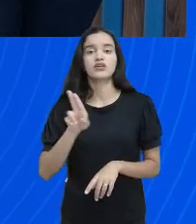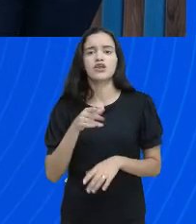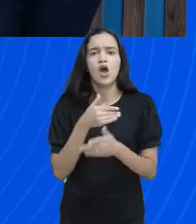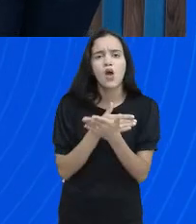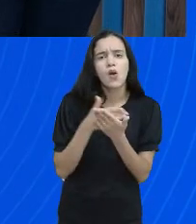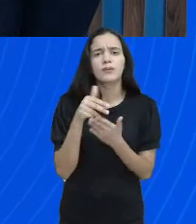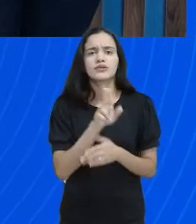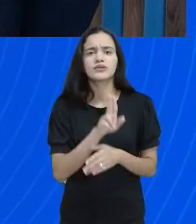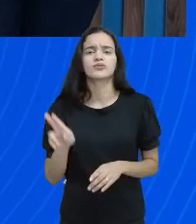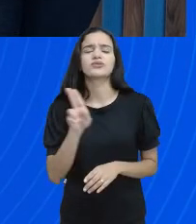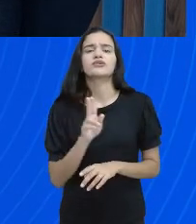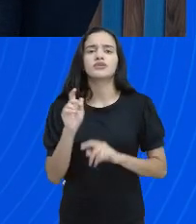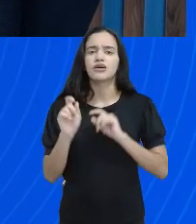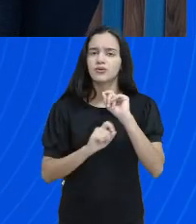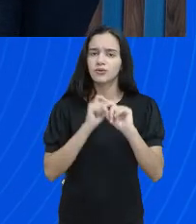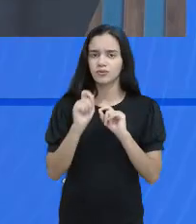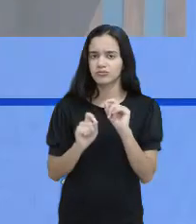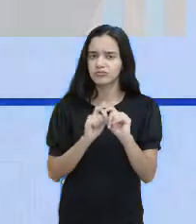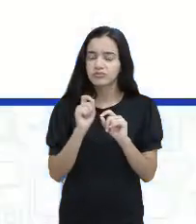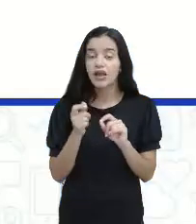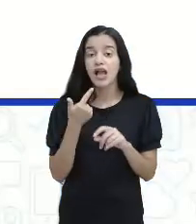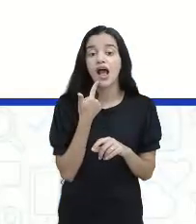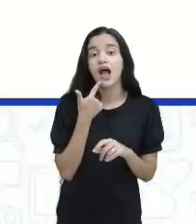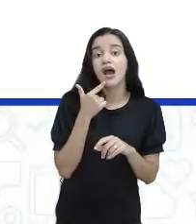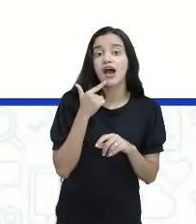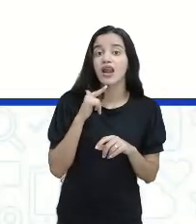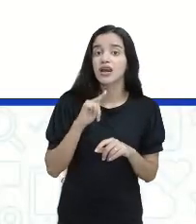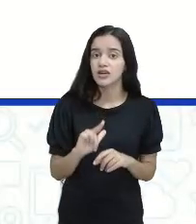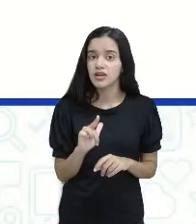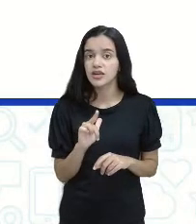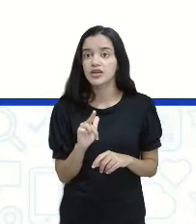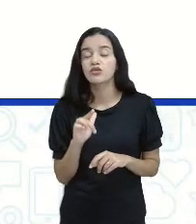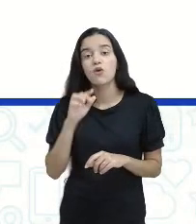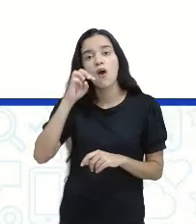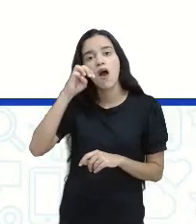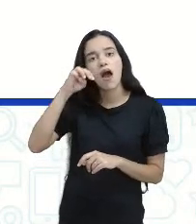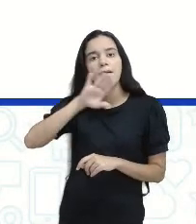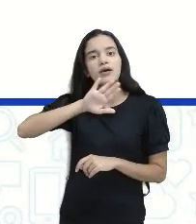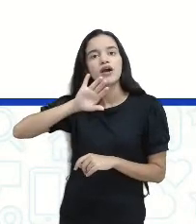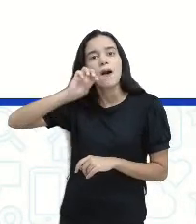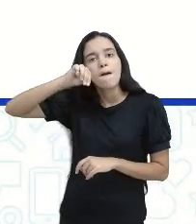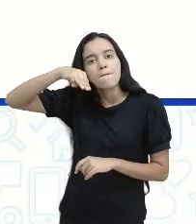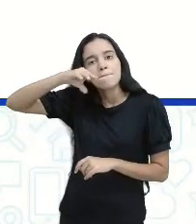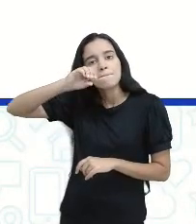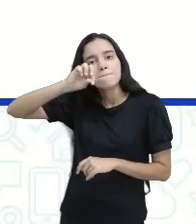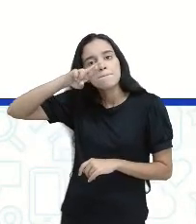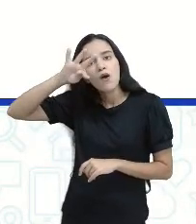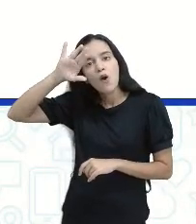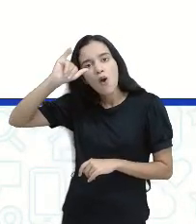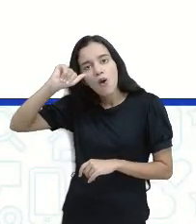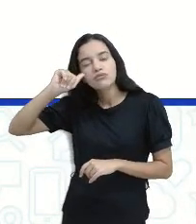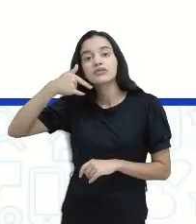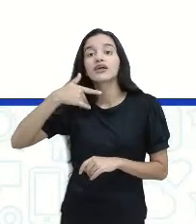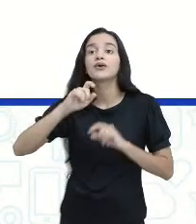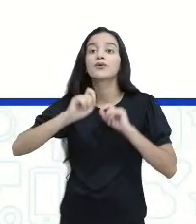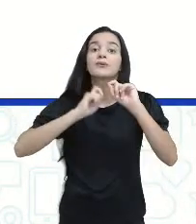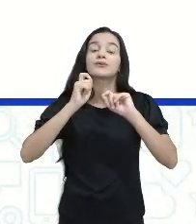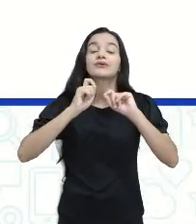começou-se a utilizar muito a língua morta hoje, né? O latim, tá certo?